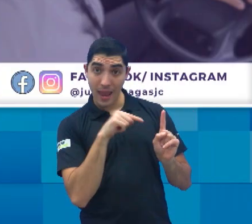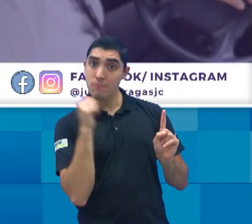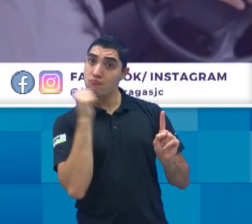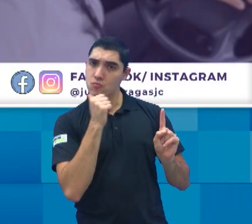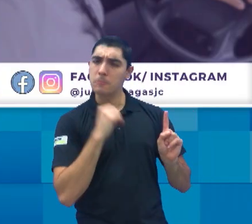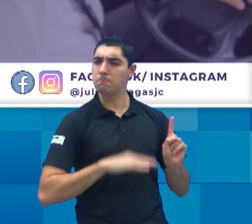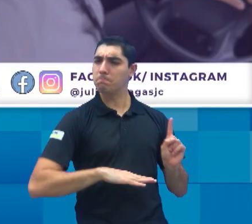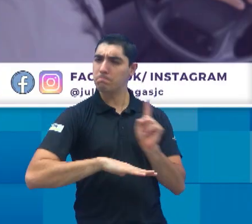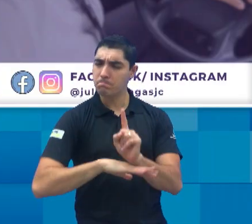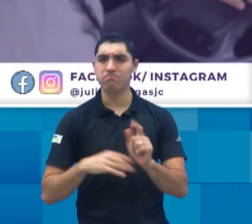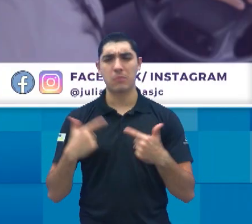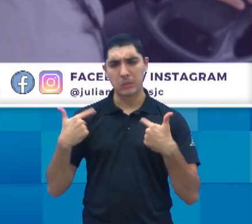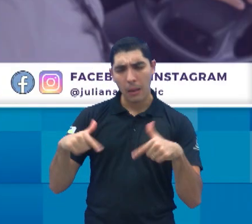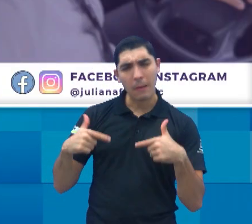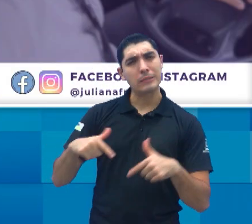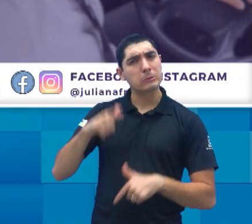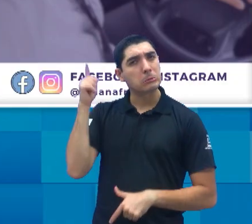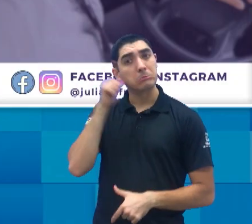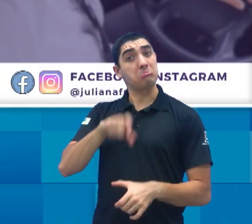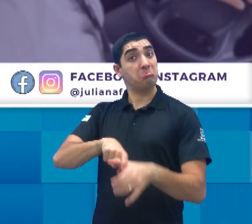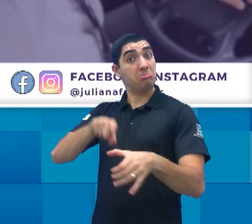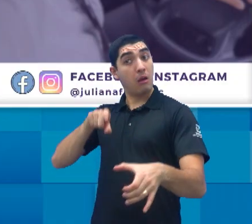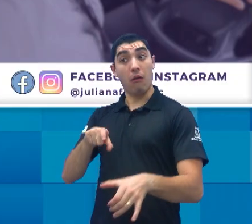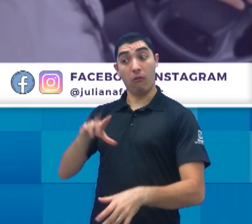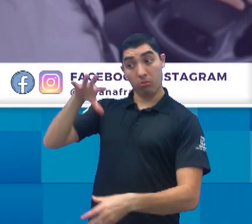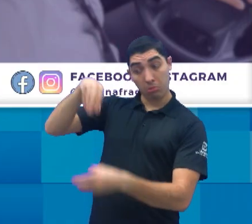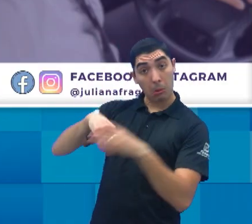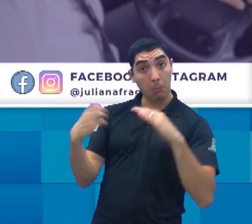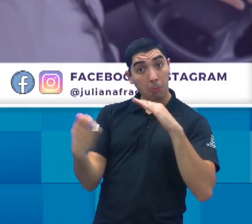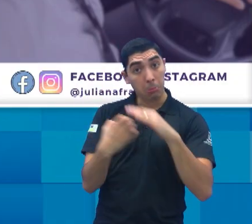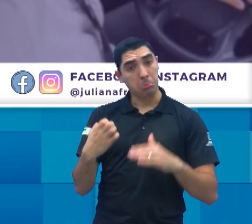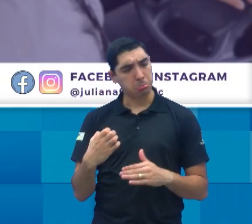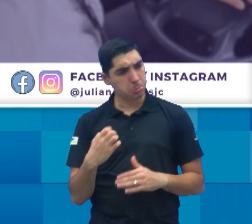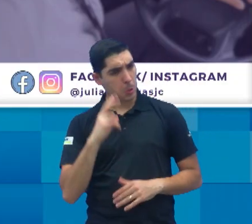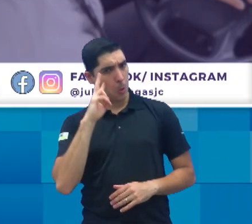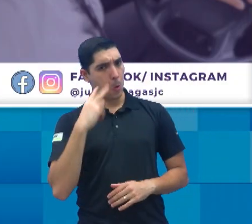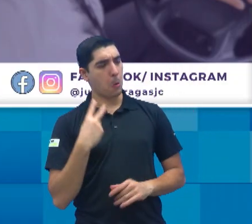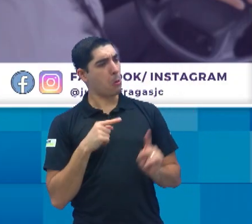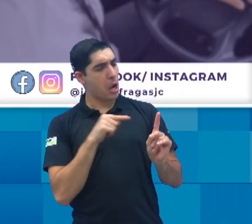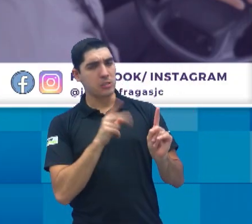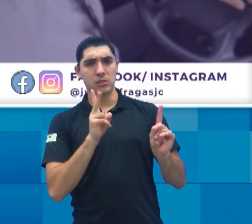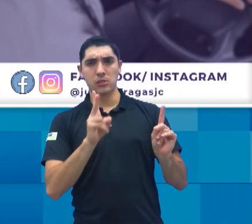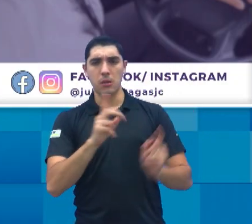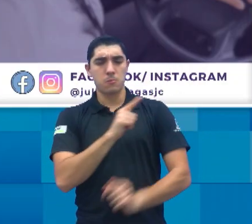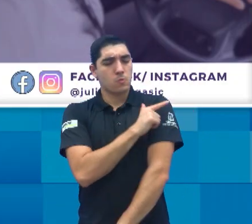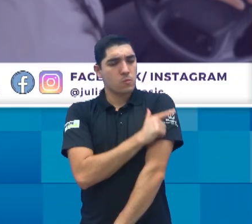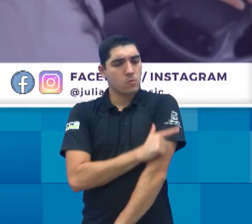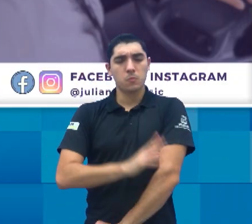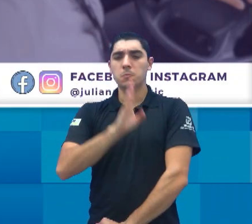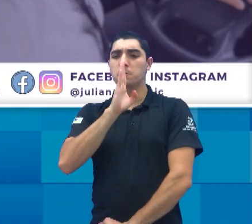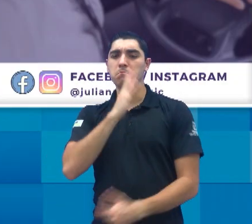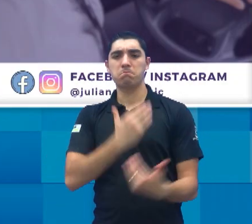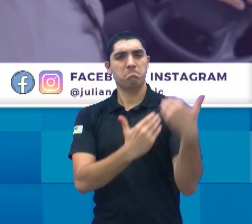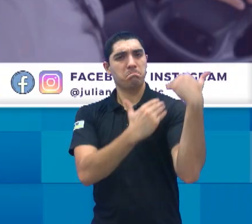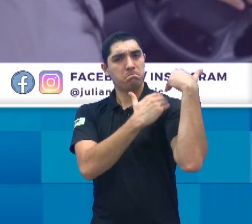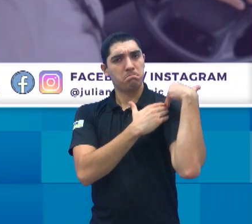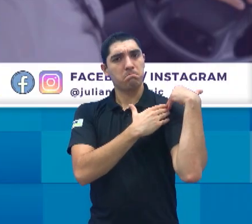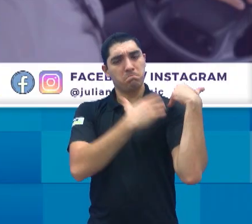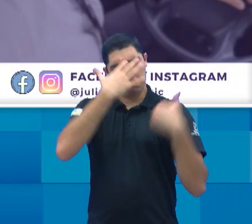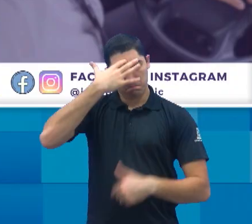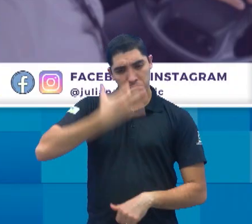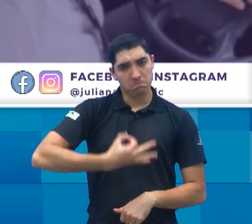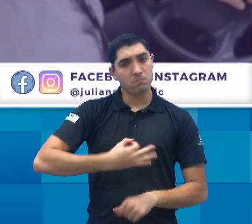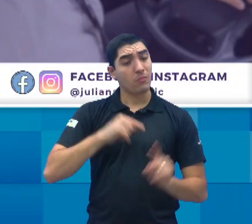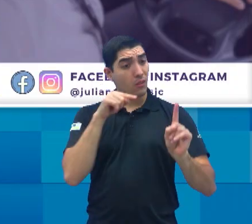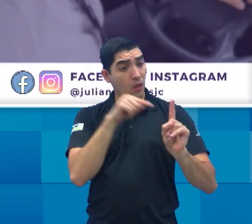do trabalho. Foi reconhecida dentro da empresa como uma profissional discreta, responsável, comprometida e exemplo para os